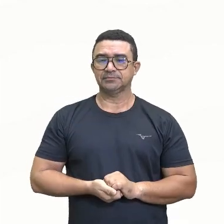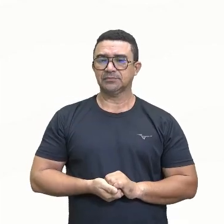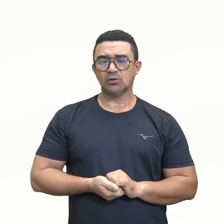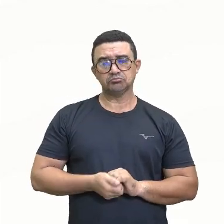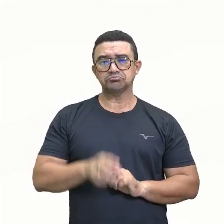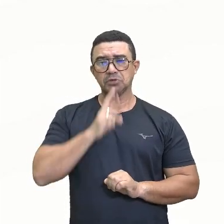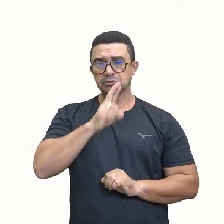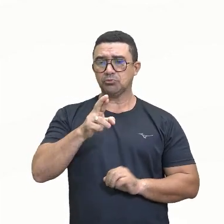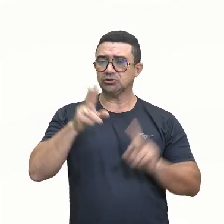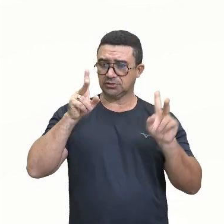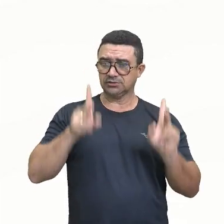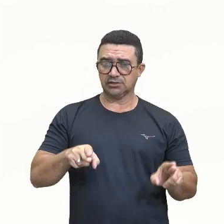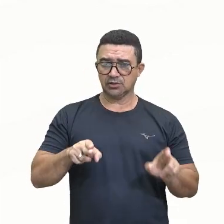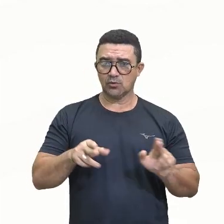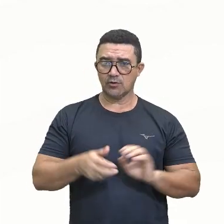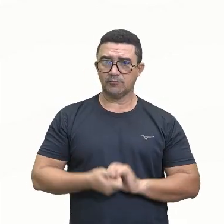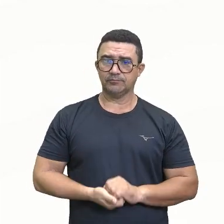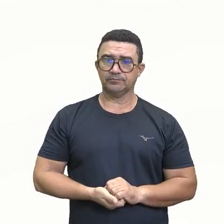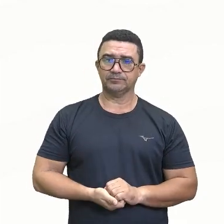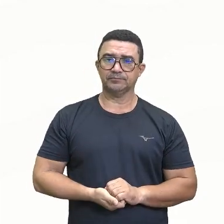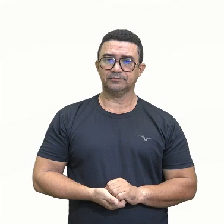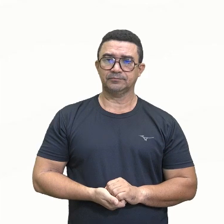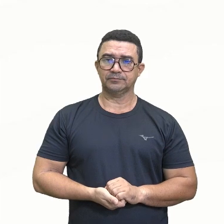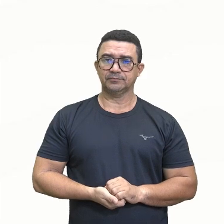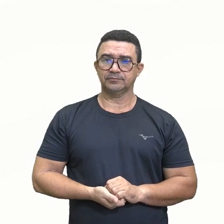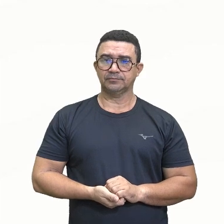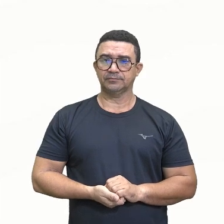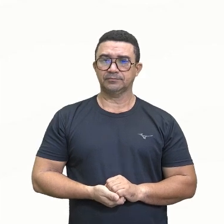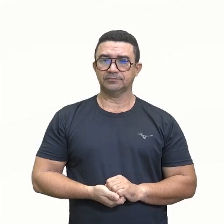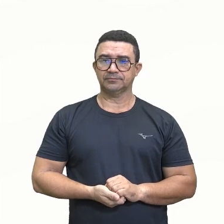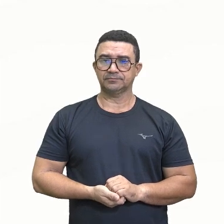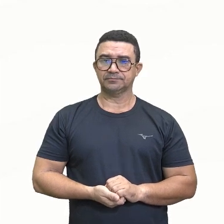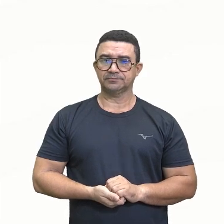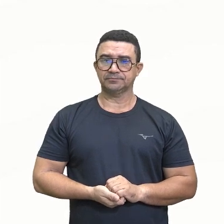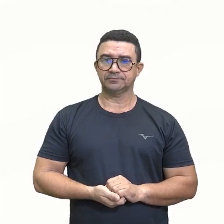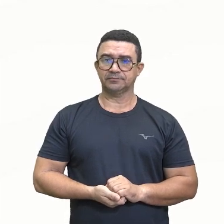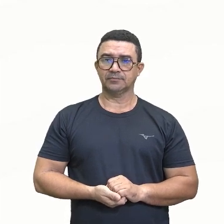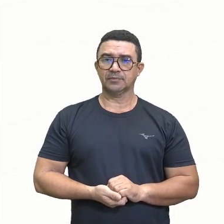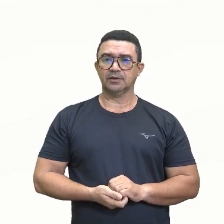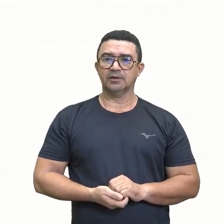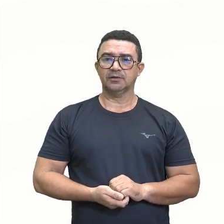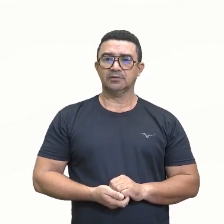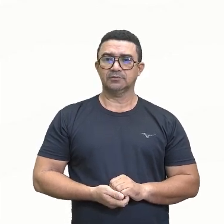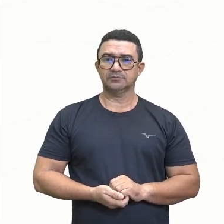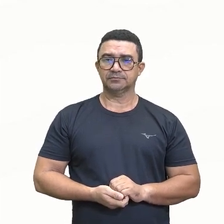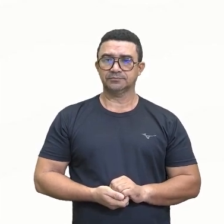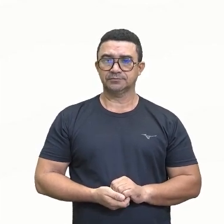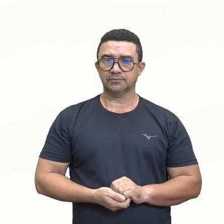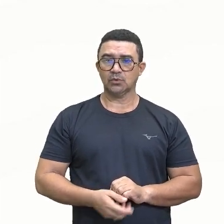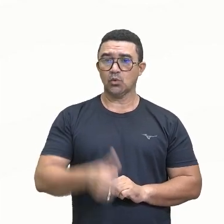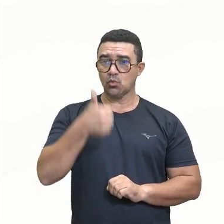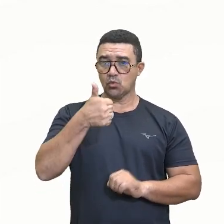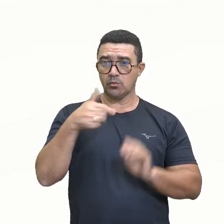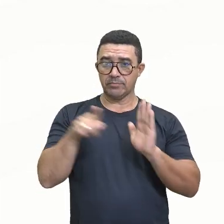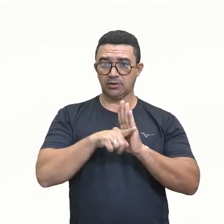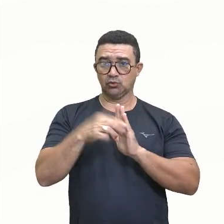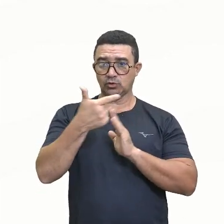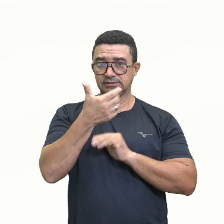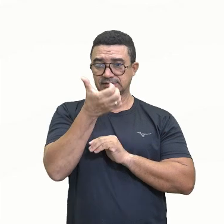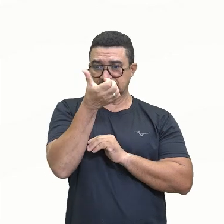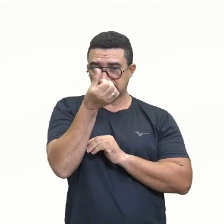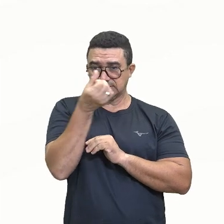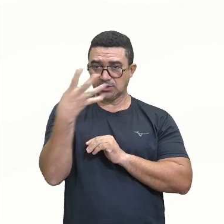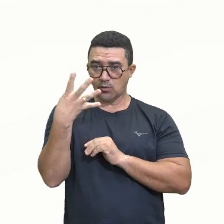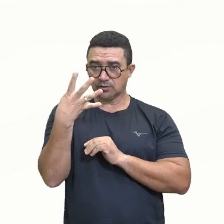mesmo resultado, tá bom? Então, vai ficar o A1, só muda a ordem. 1 menos 2 elevado a 64, 1 menos